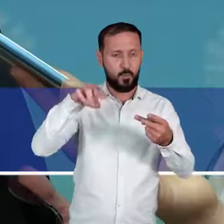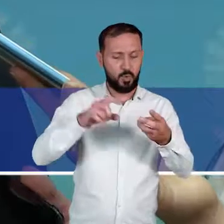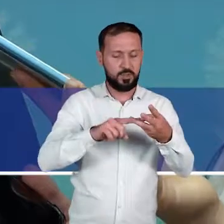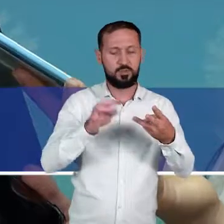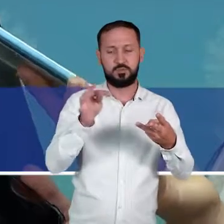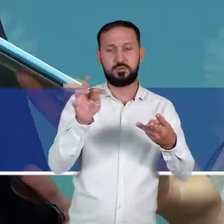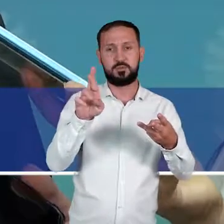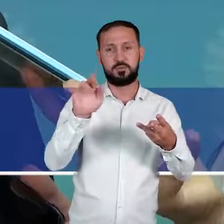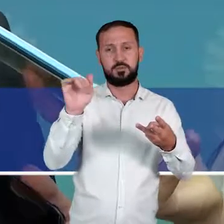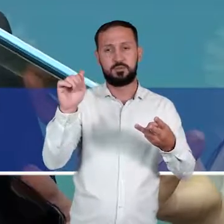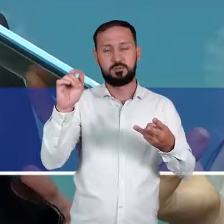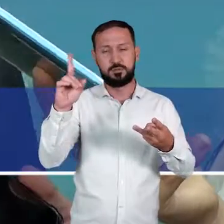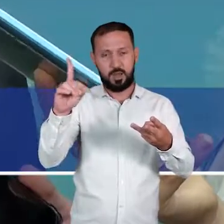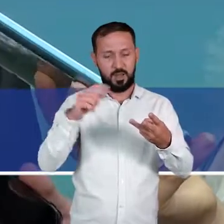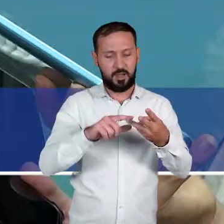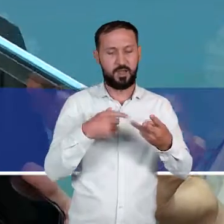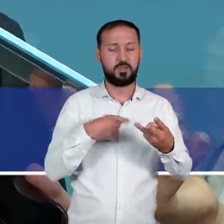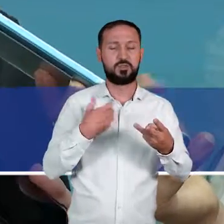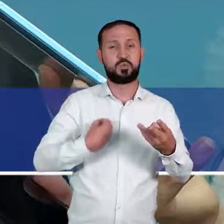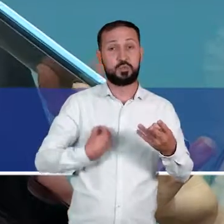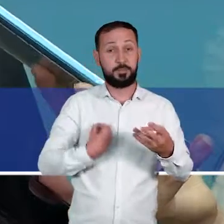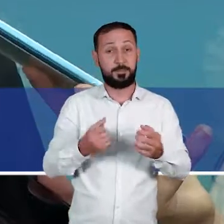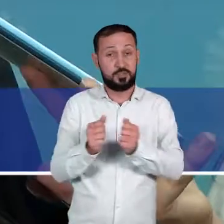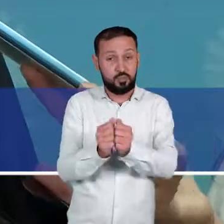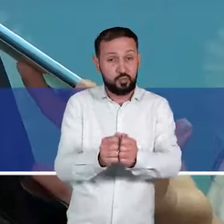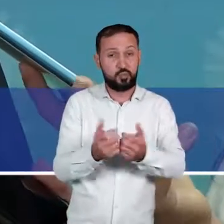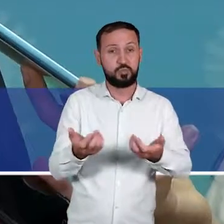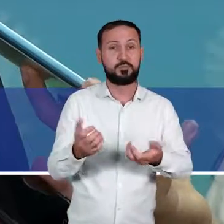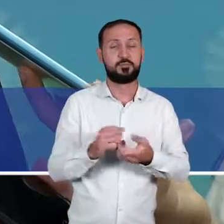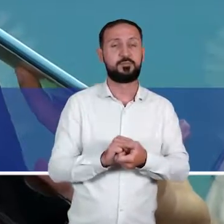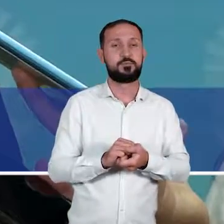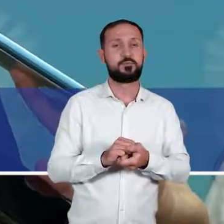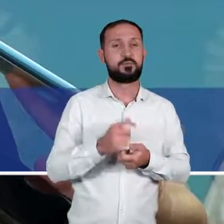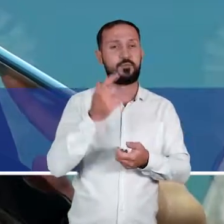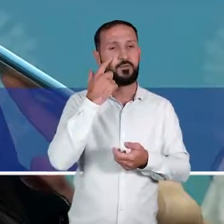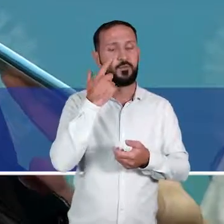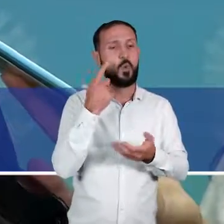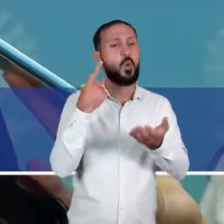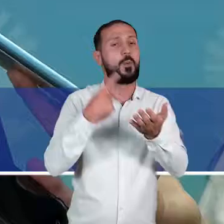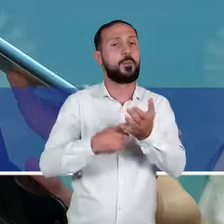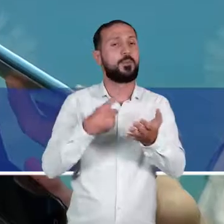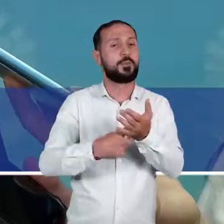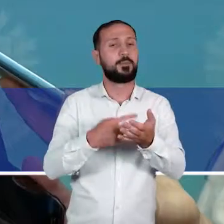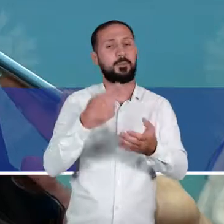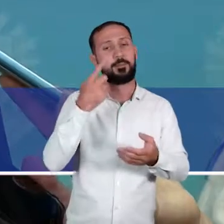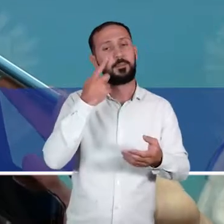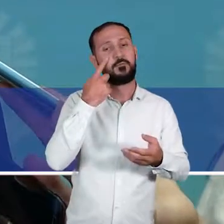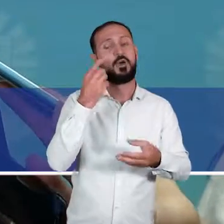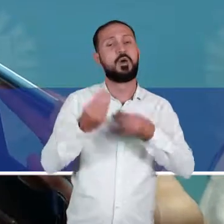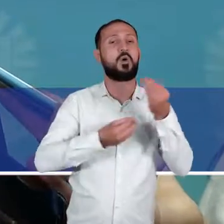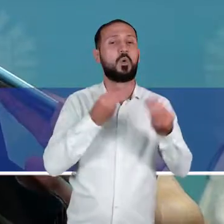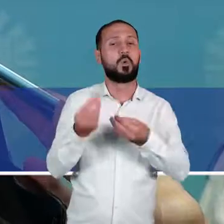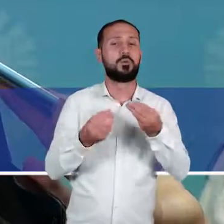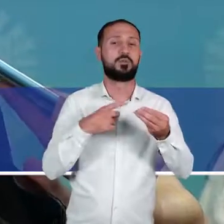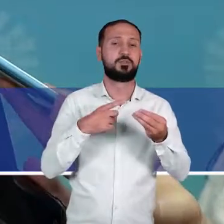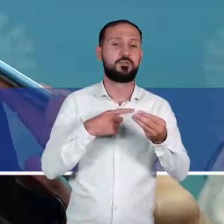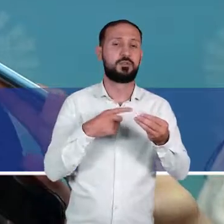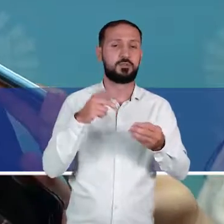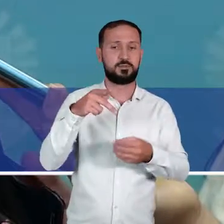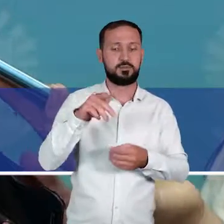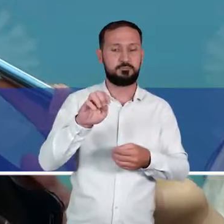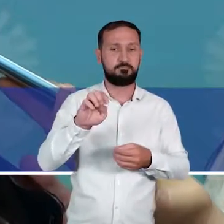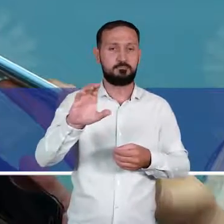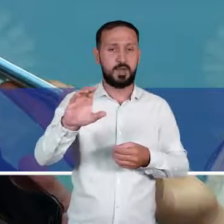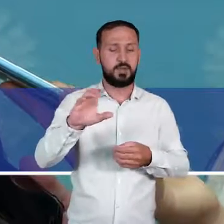Nelsinho Trade, senador Tasso Gereissati, que estavam presentes na reunião, ficaram no compromisso de poder fazer com que existisse essa PEC,